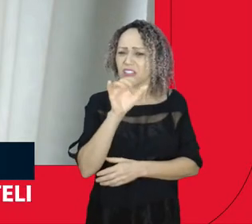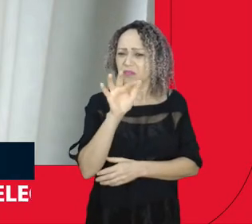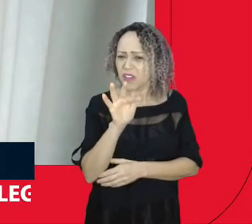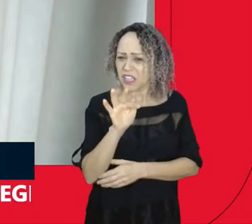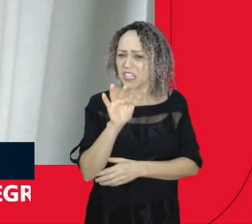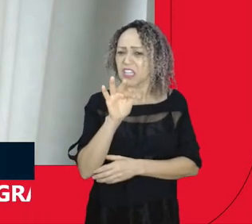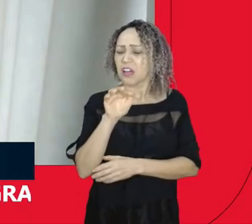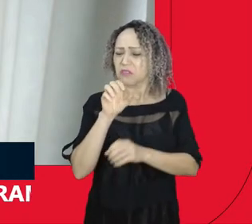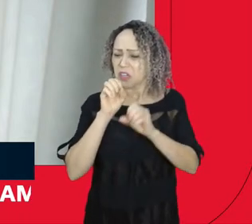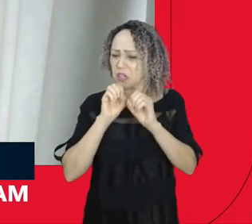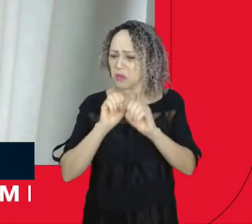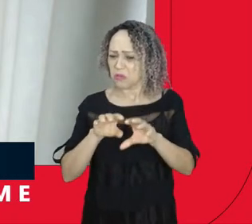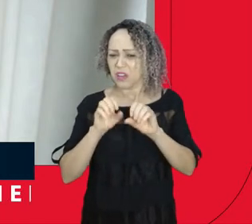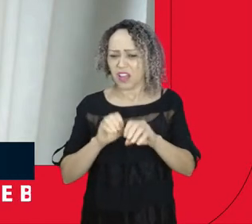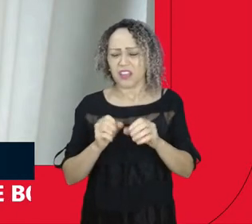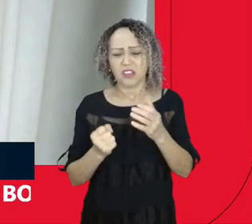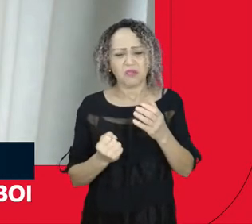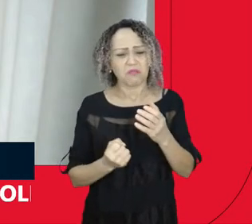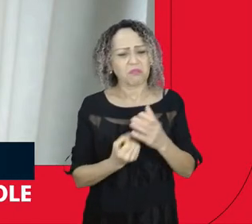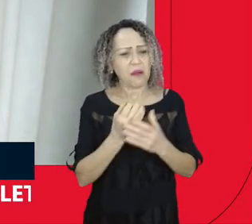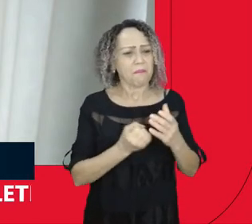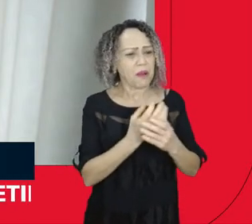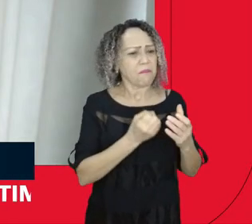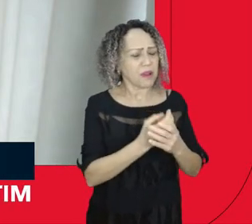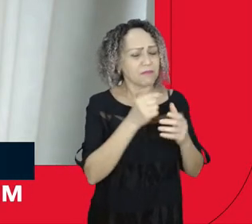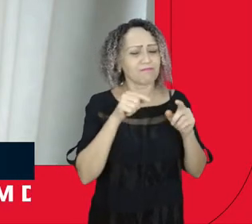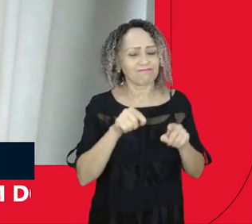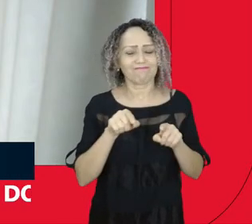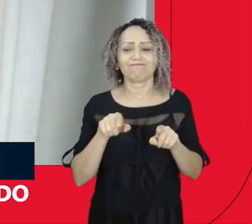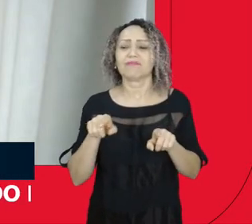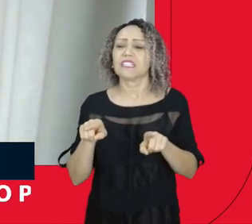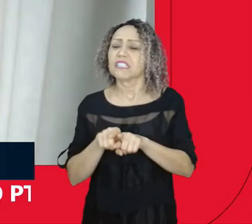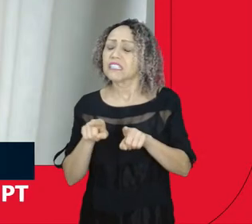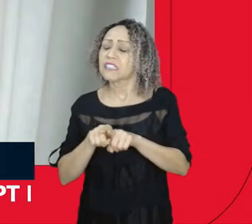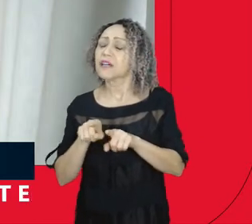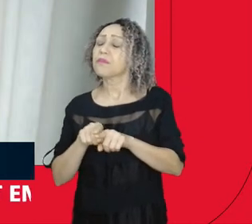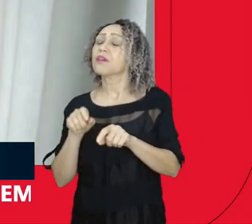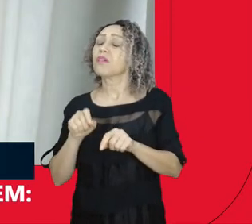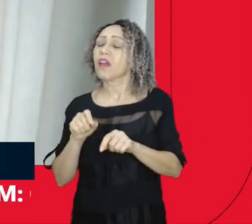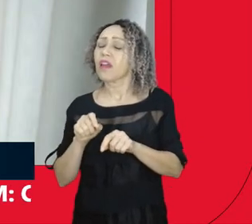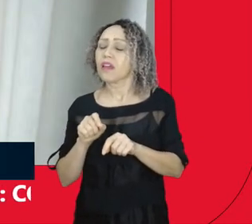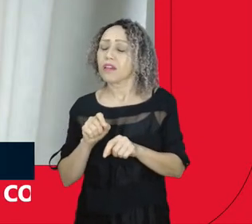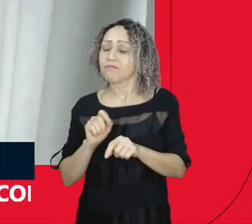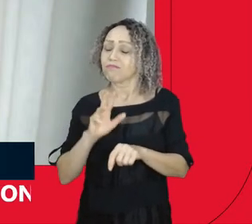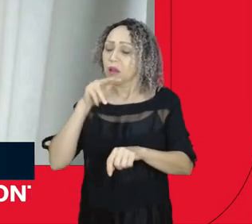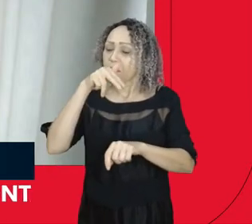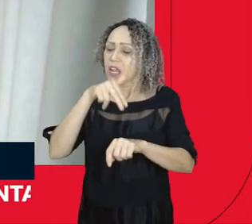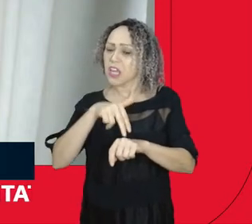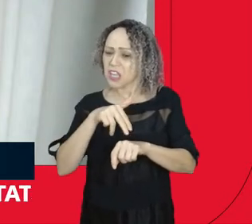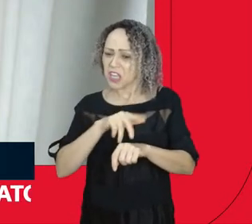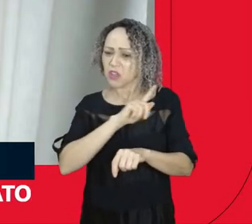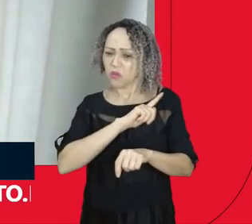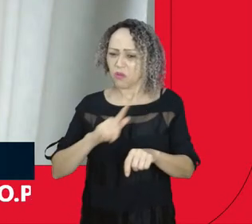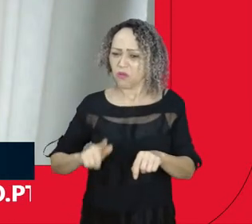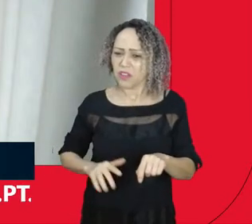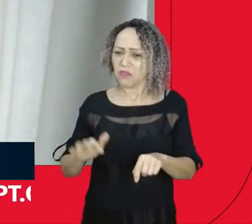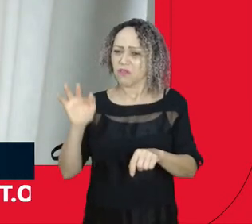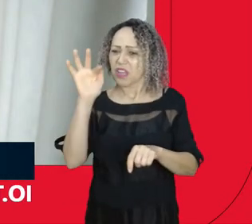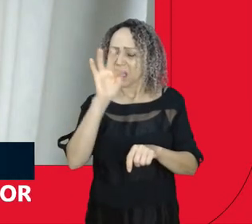do Estado brasileiro aqui nas obras da transposição, da transnordestina, tudo isso é um